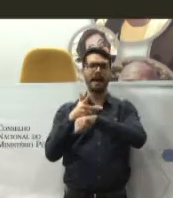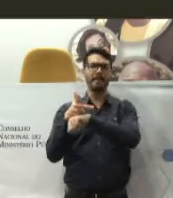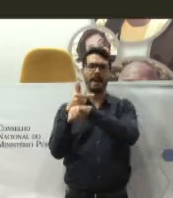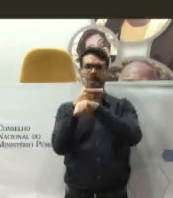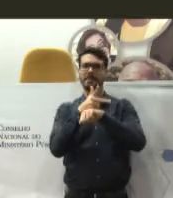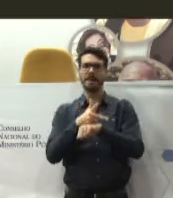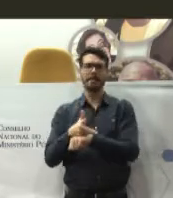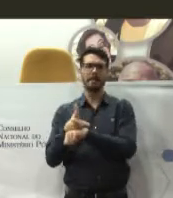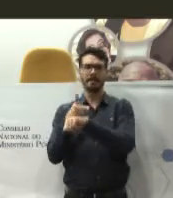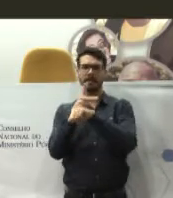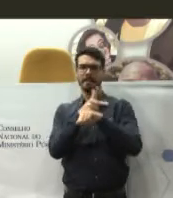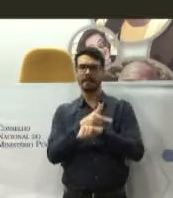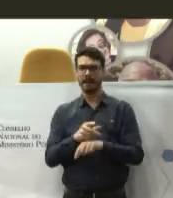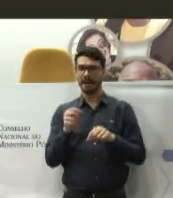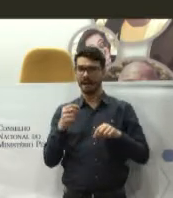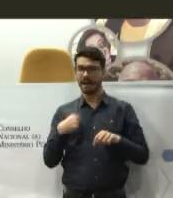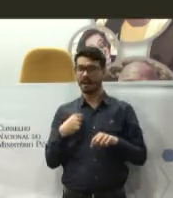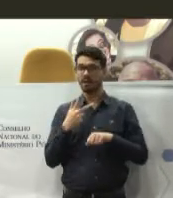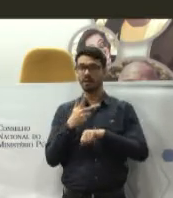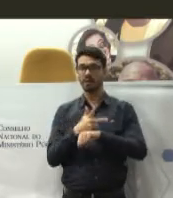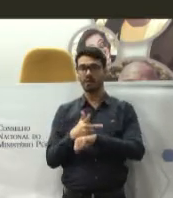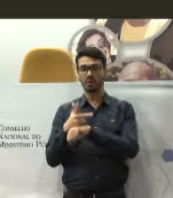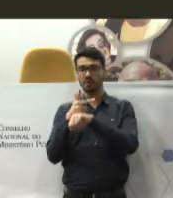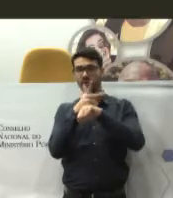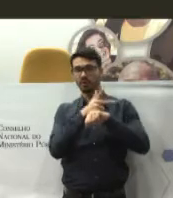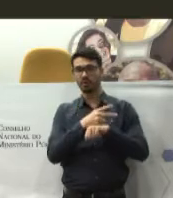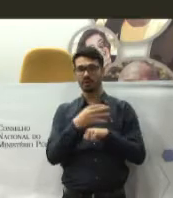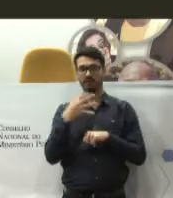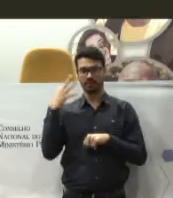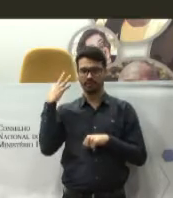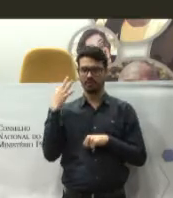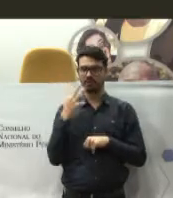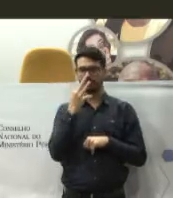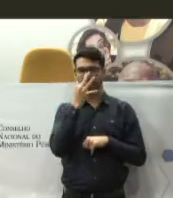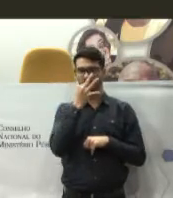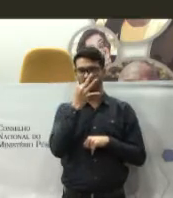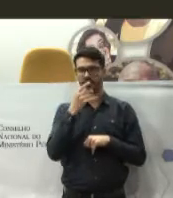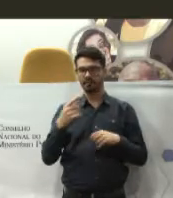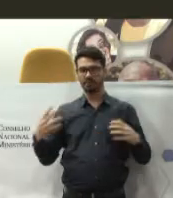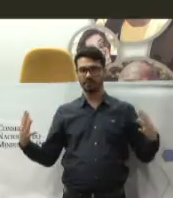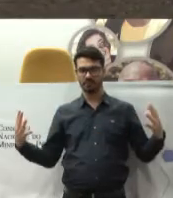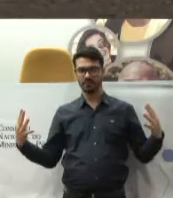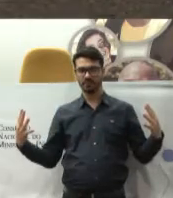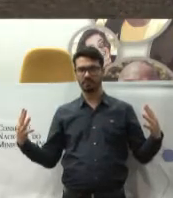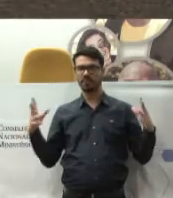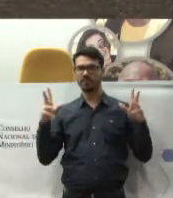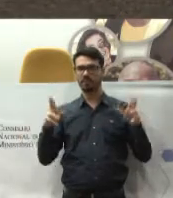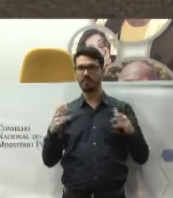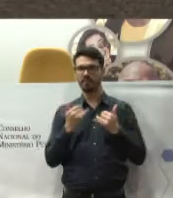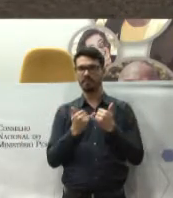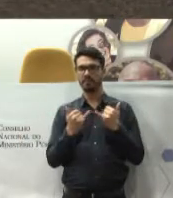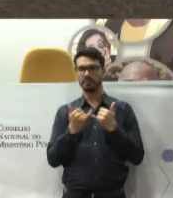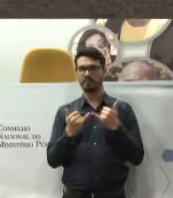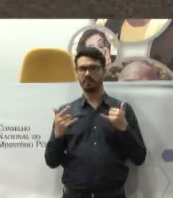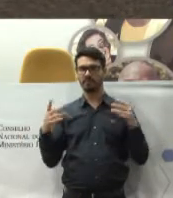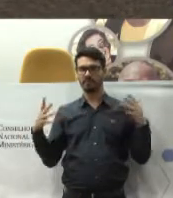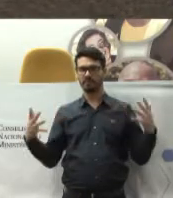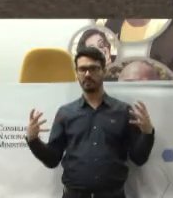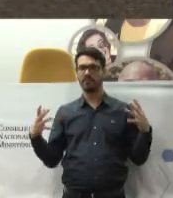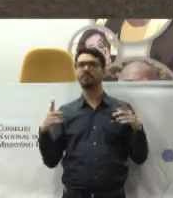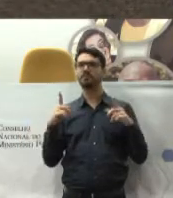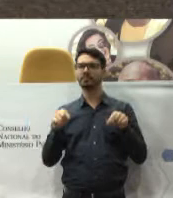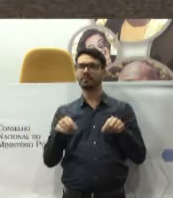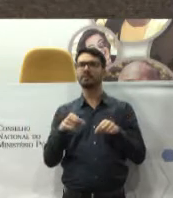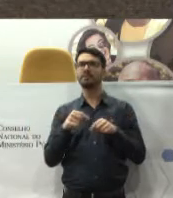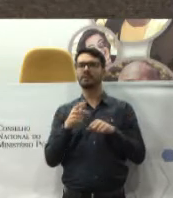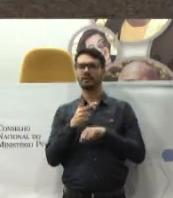filmadas. Eu coloquei a gravação, em vez de microfones, aqueles equipamentos de videoconferência. O